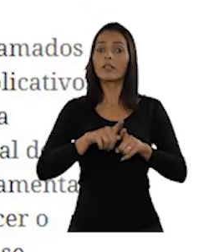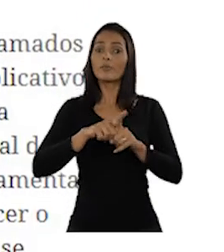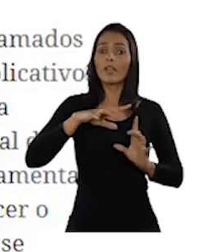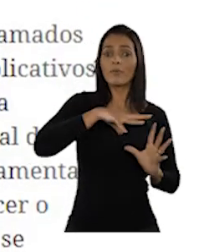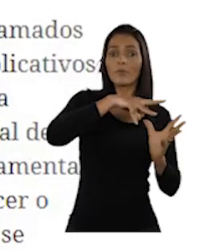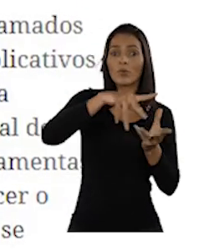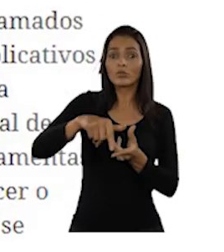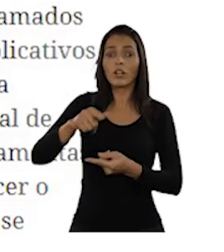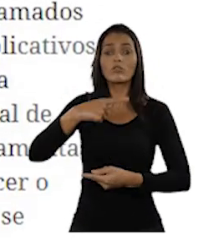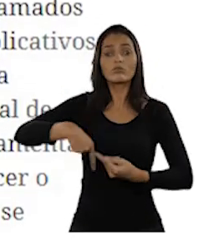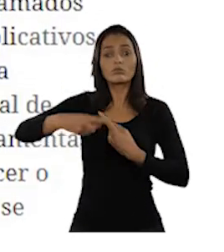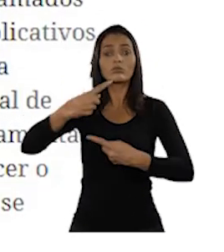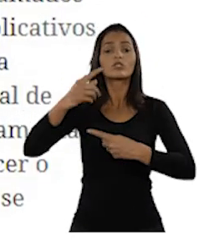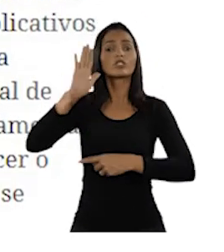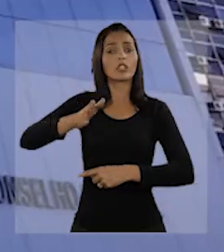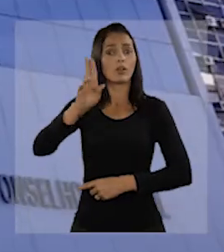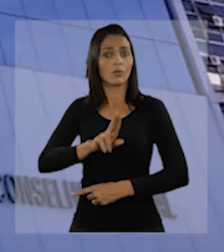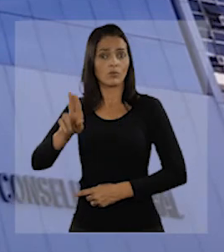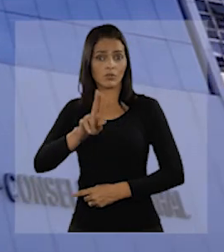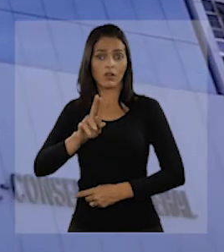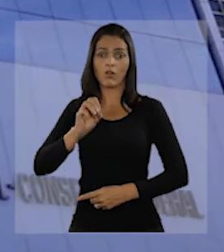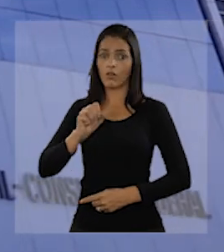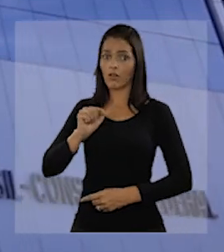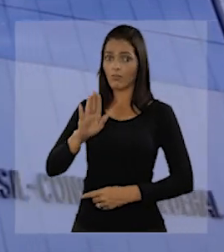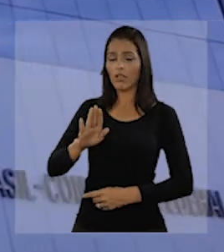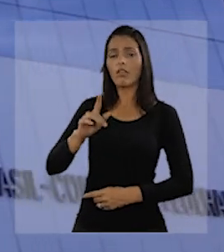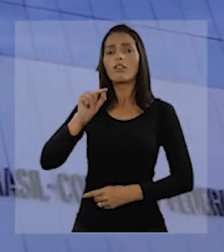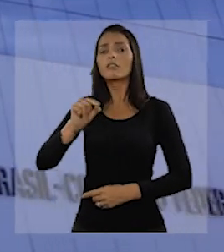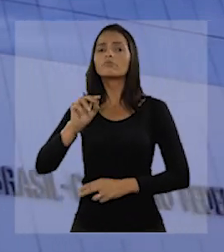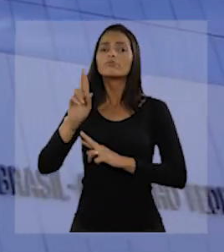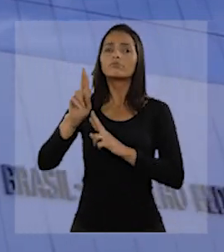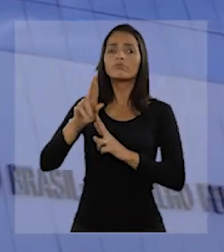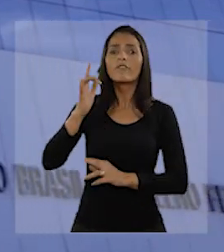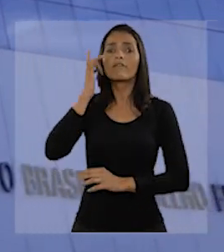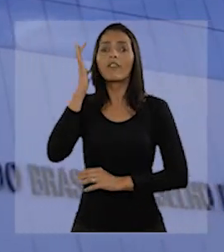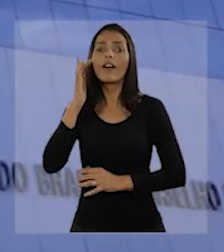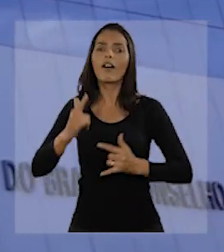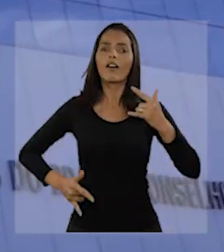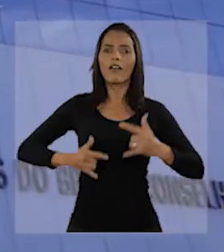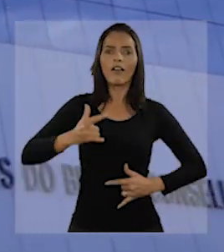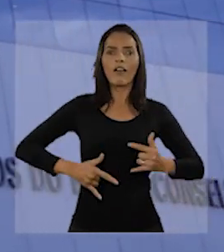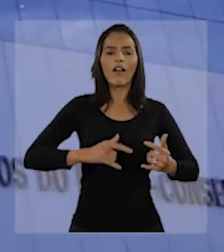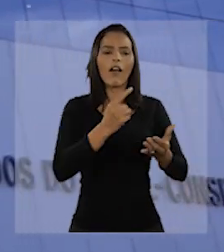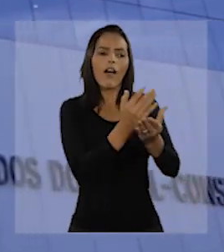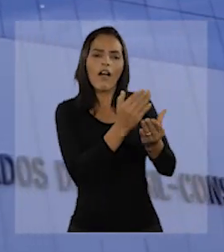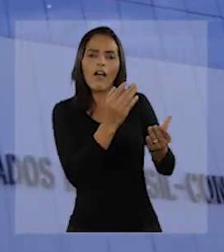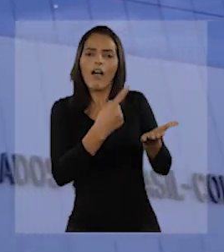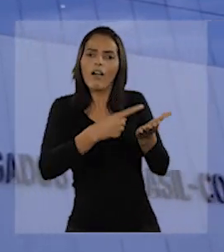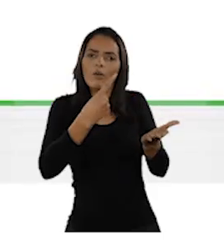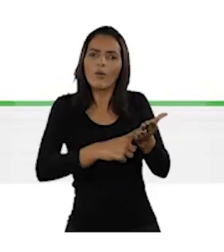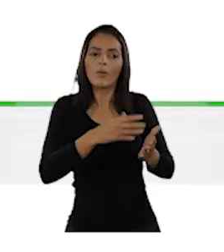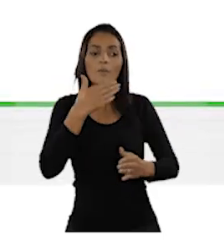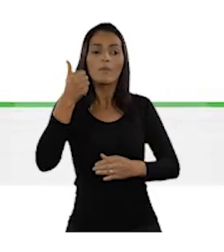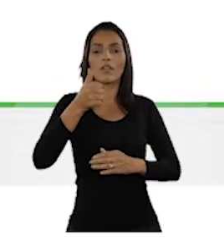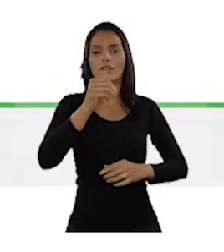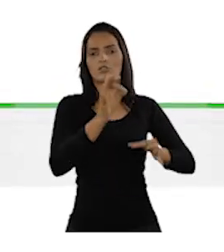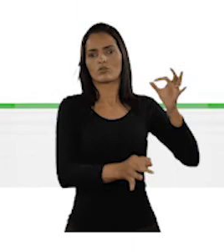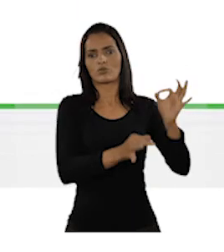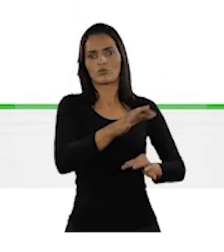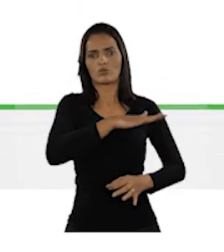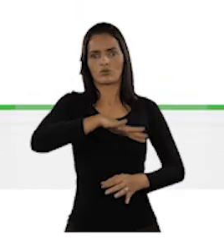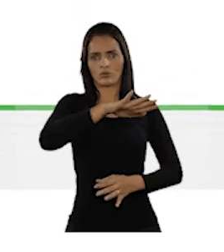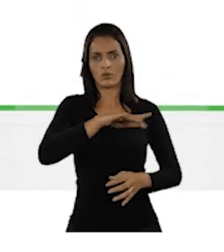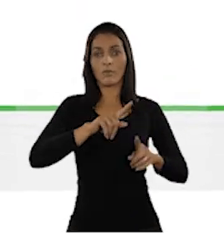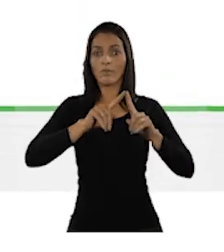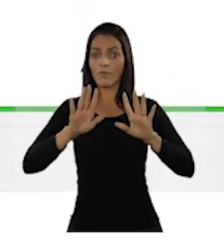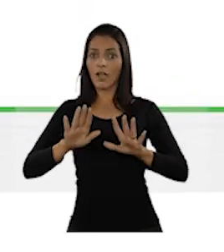para o direito e uma tendência global, a Ordem espera que esses mecanismos facilitem a realização de acordos e melhoria dos